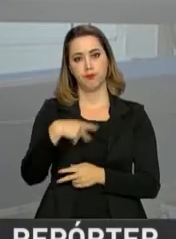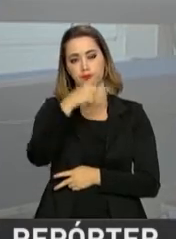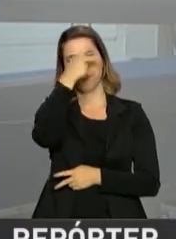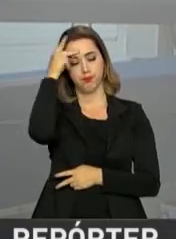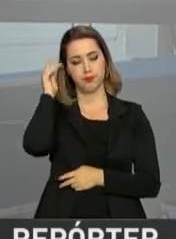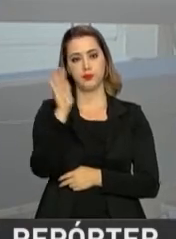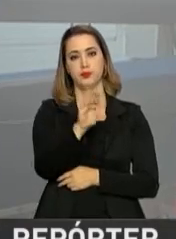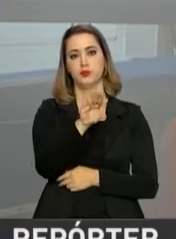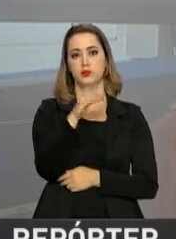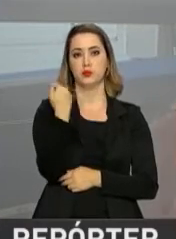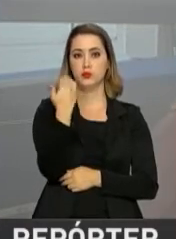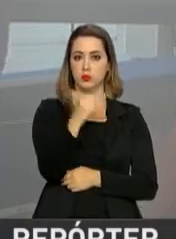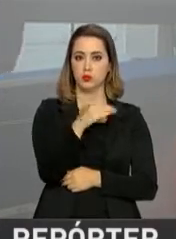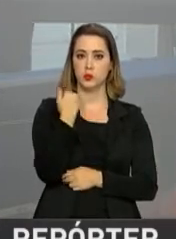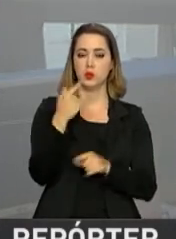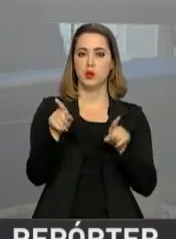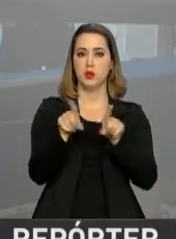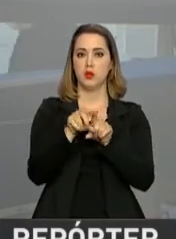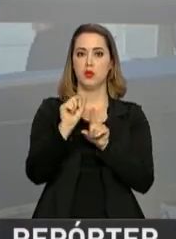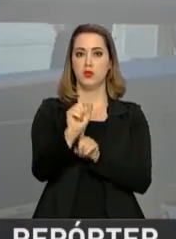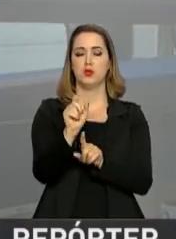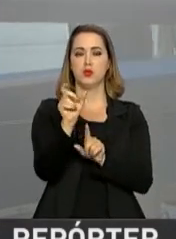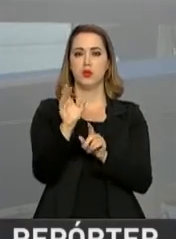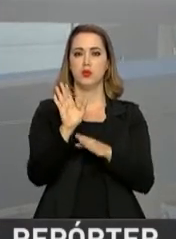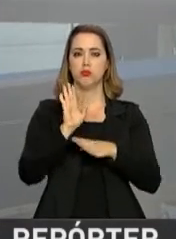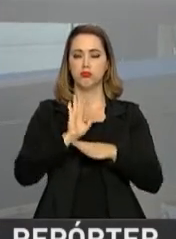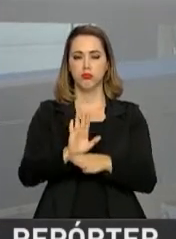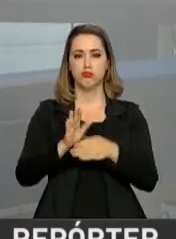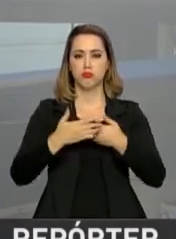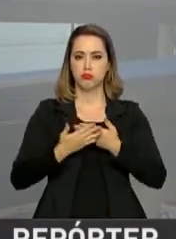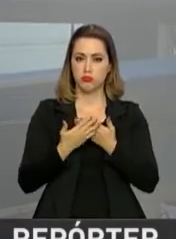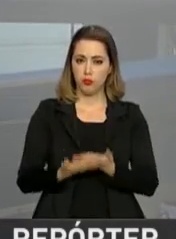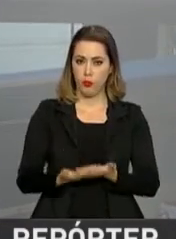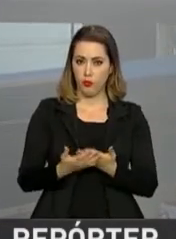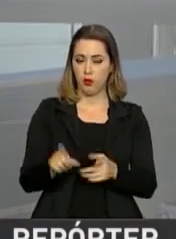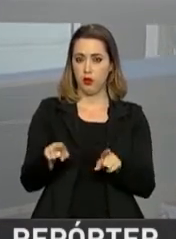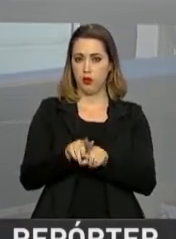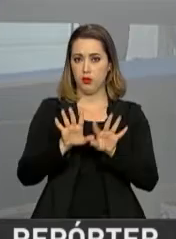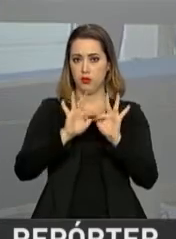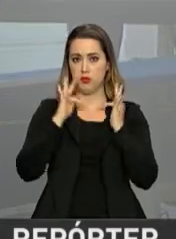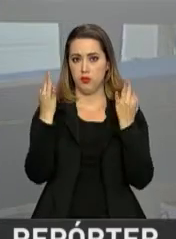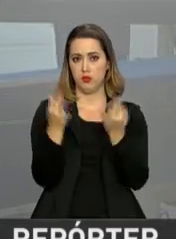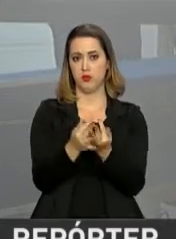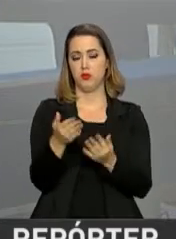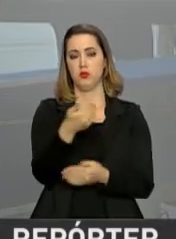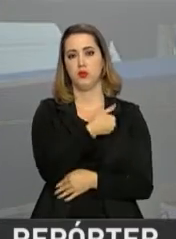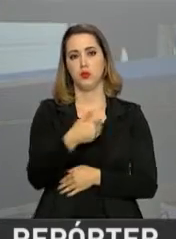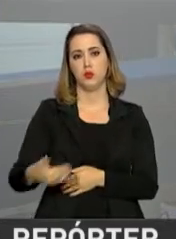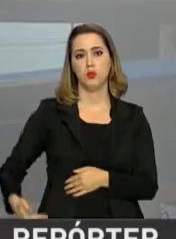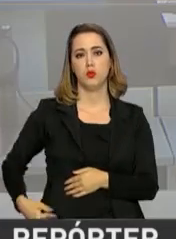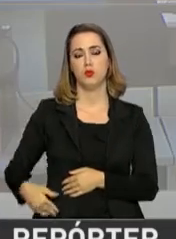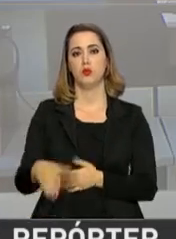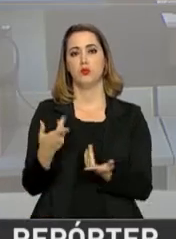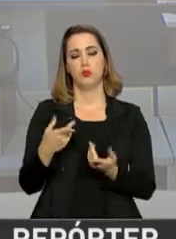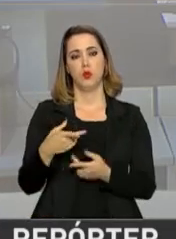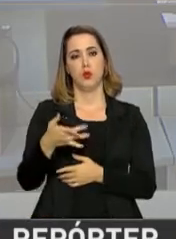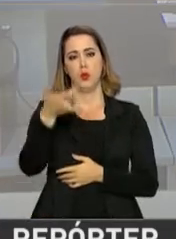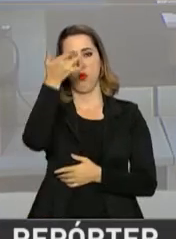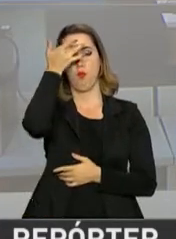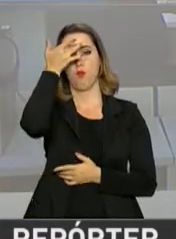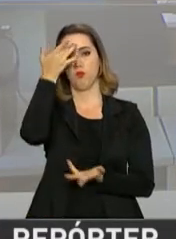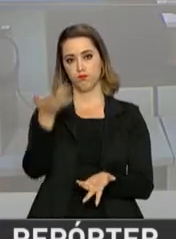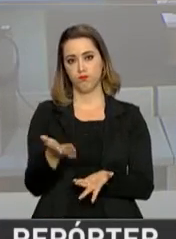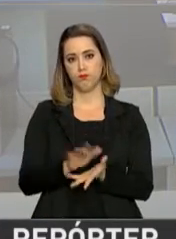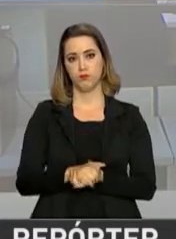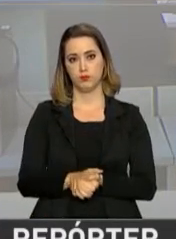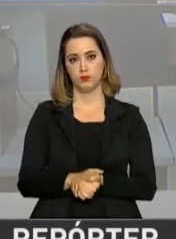também condolências e solidariedade às vítimas das famílias e também do governo indiano nós ficamos